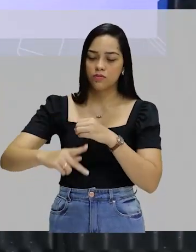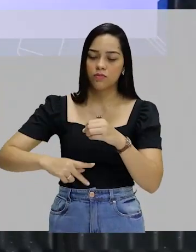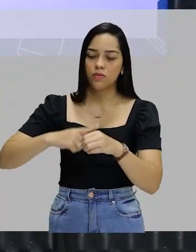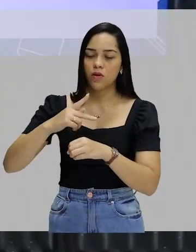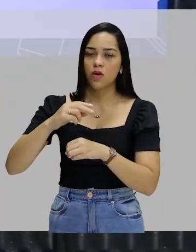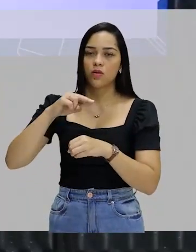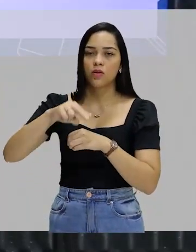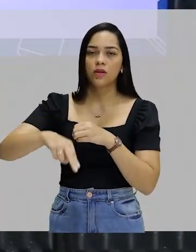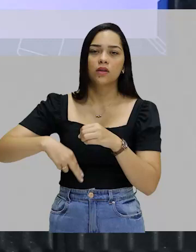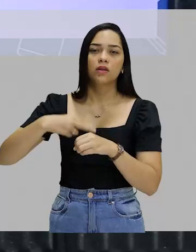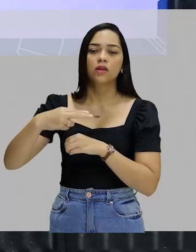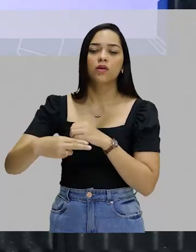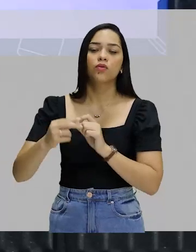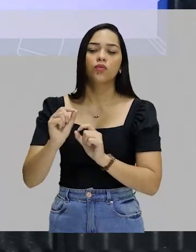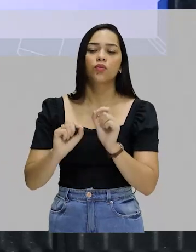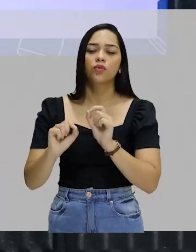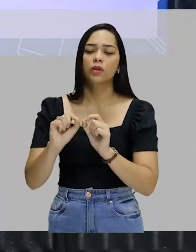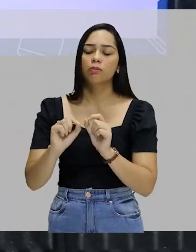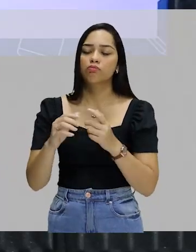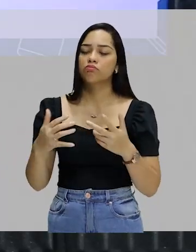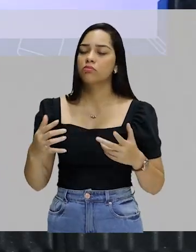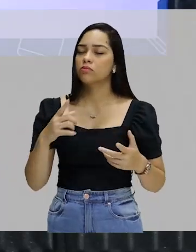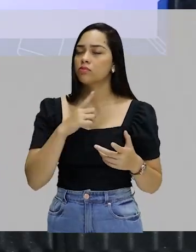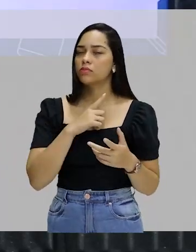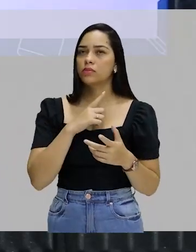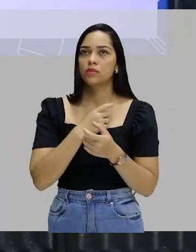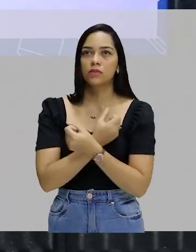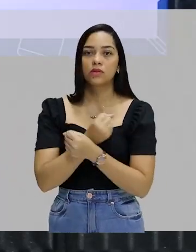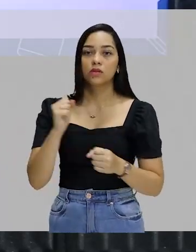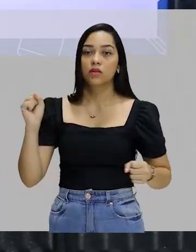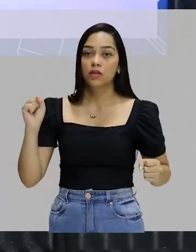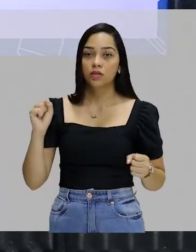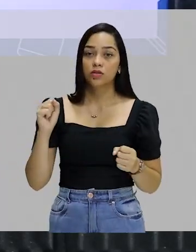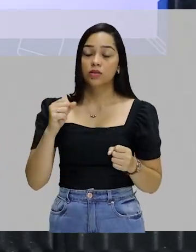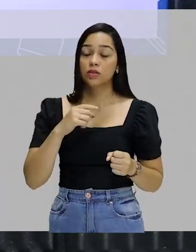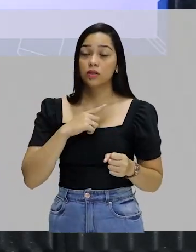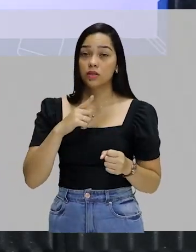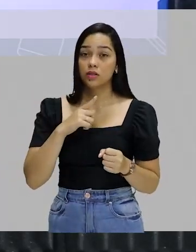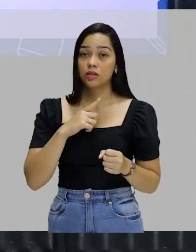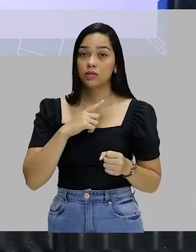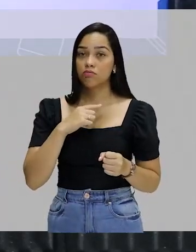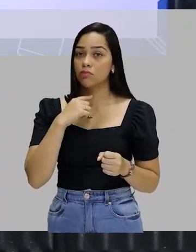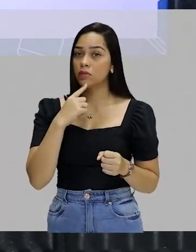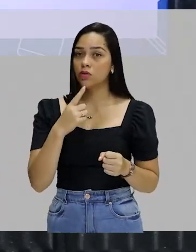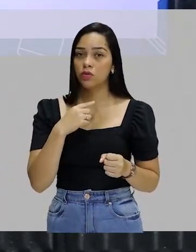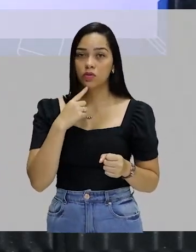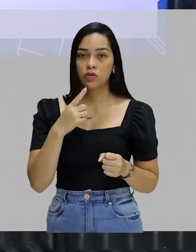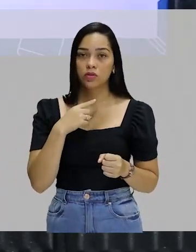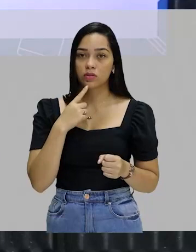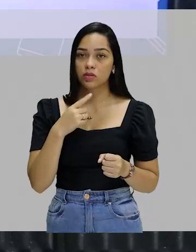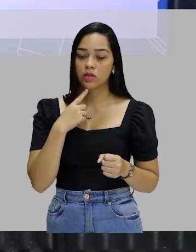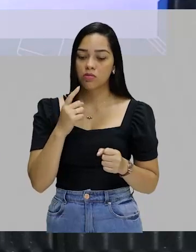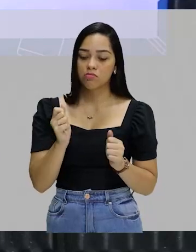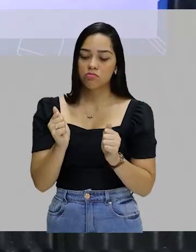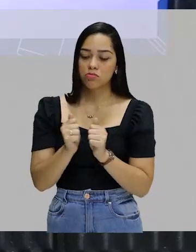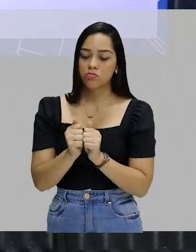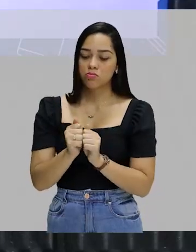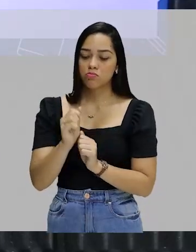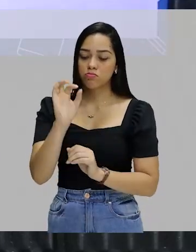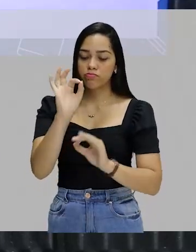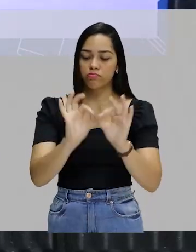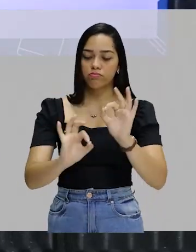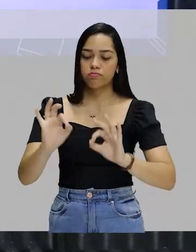né, está tão grande que eles não conseguem mais ficar juntos. Com